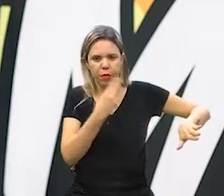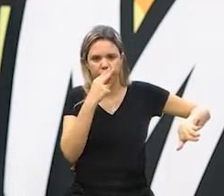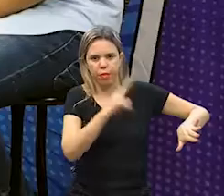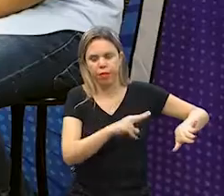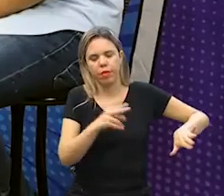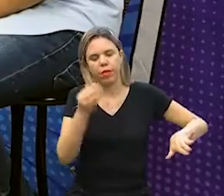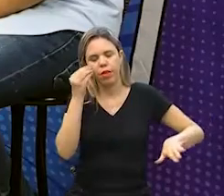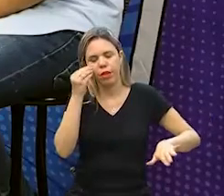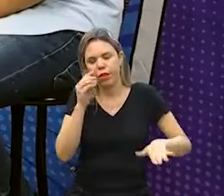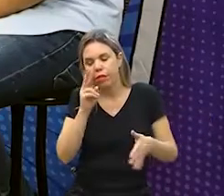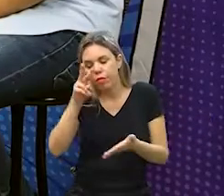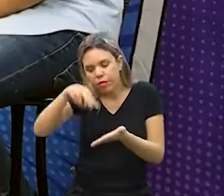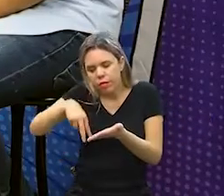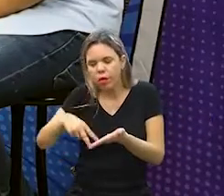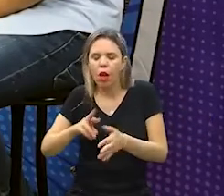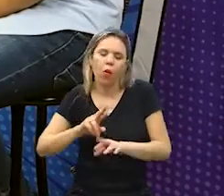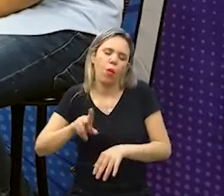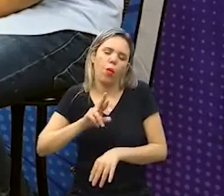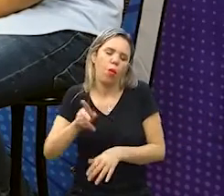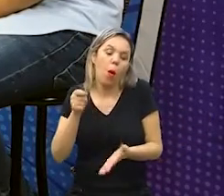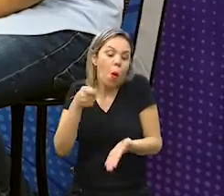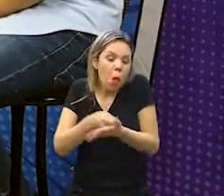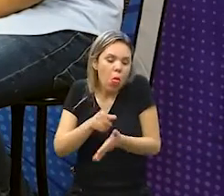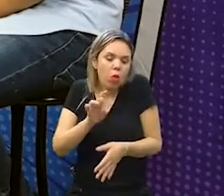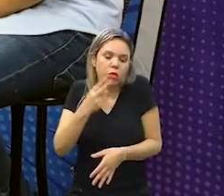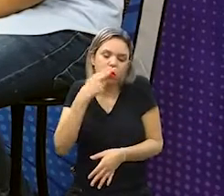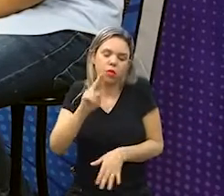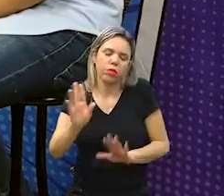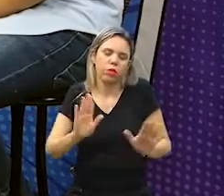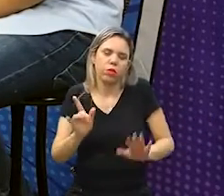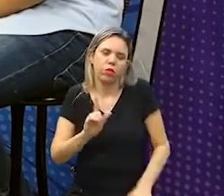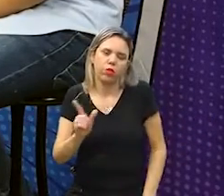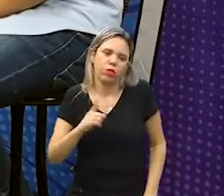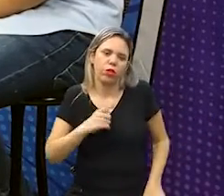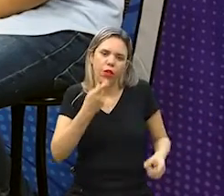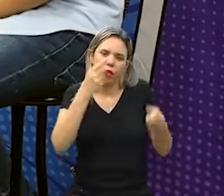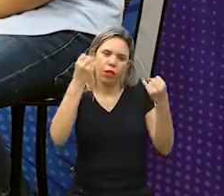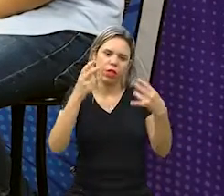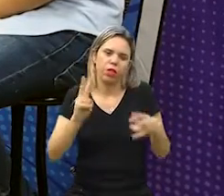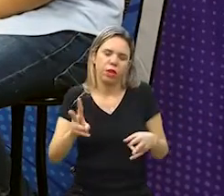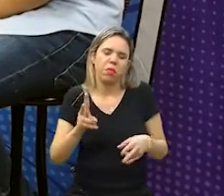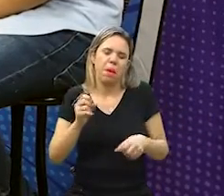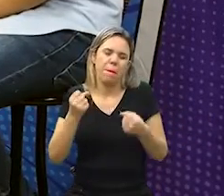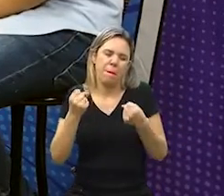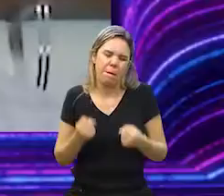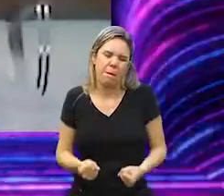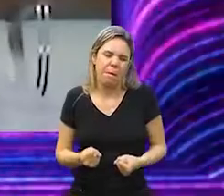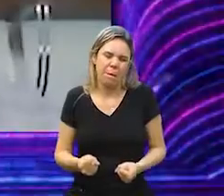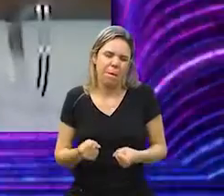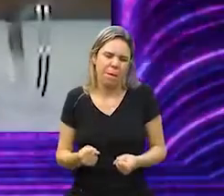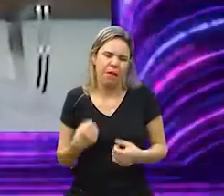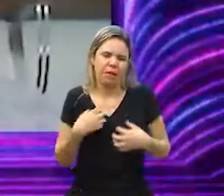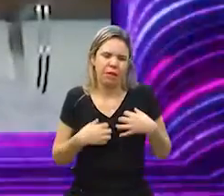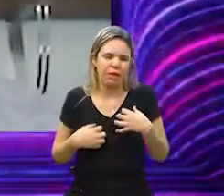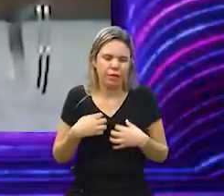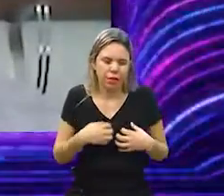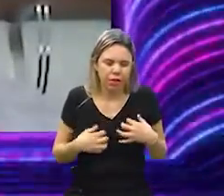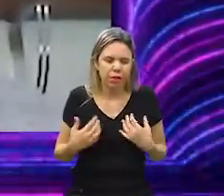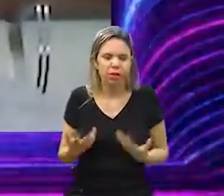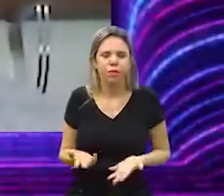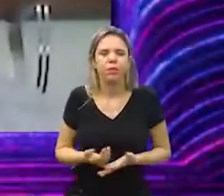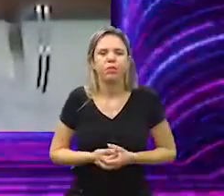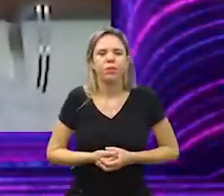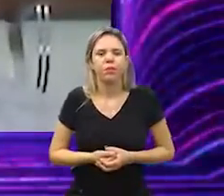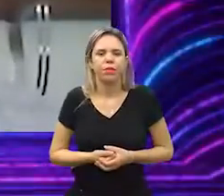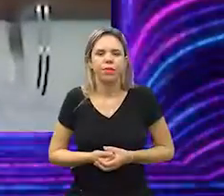e se arriscarem, né? Porque, assim, não é... Apesar, claro, escrever sobre nazismo sempre é pesado, sempre é uma coisa